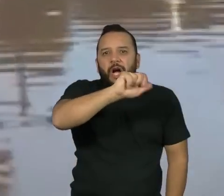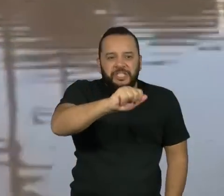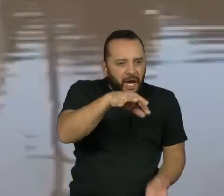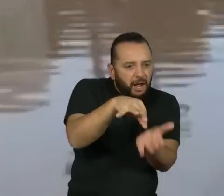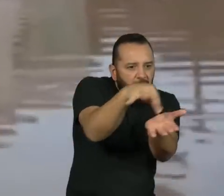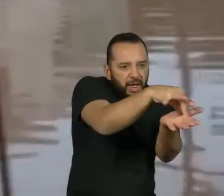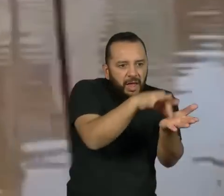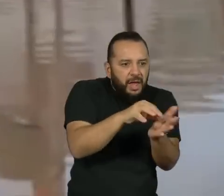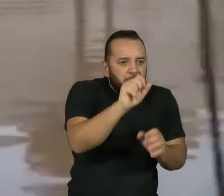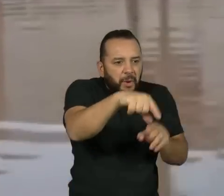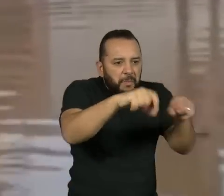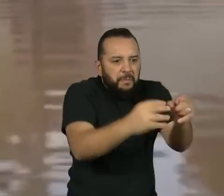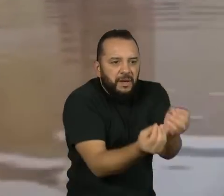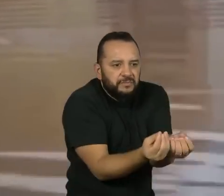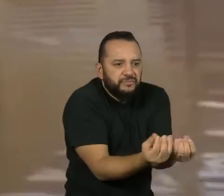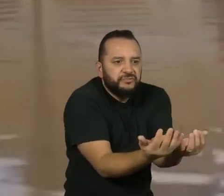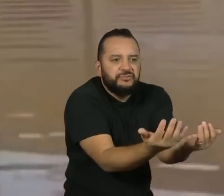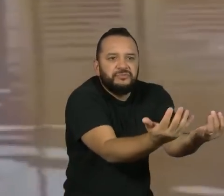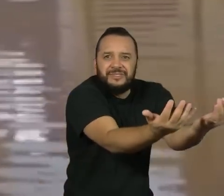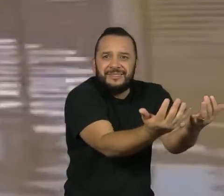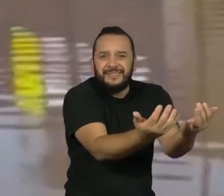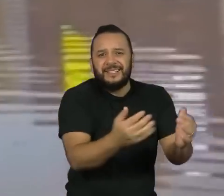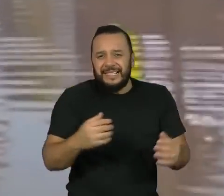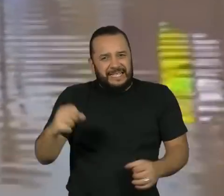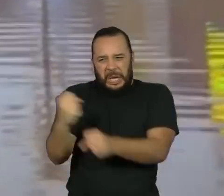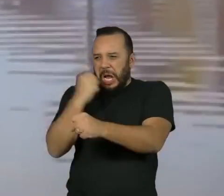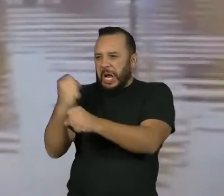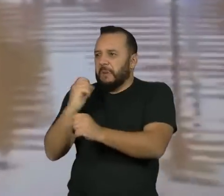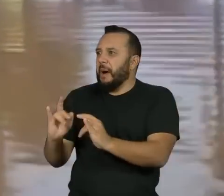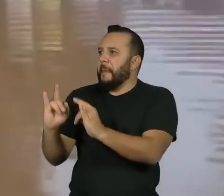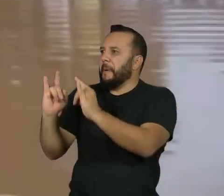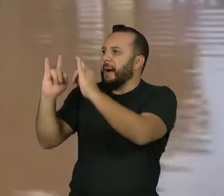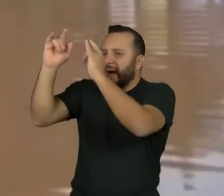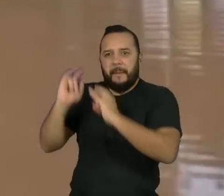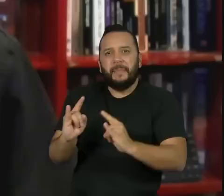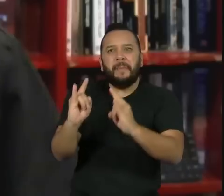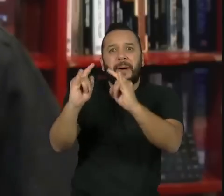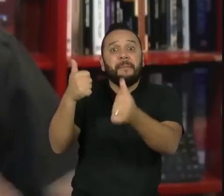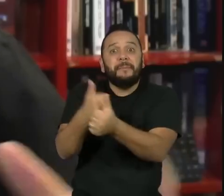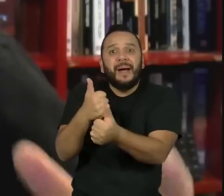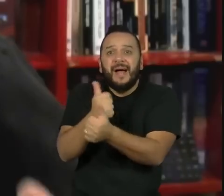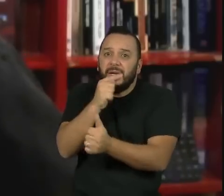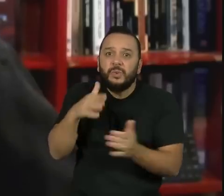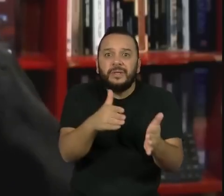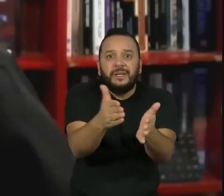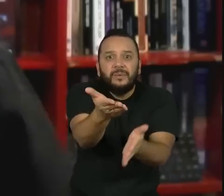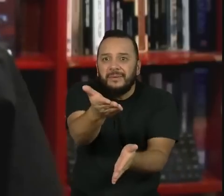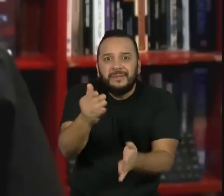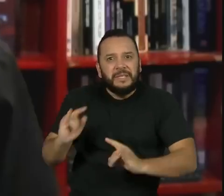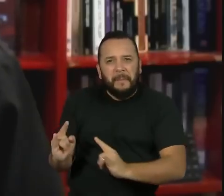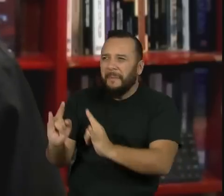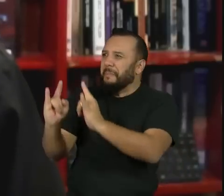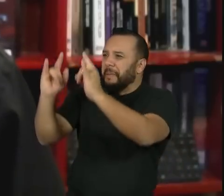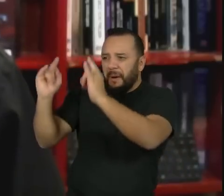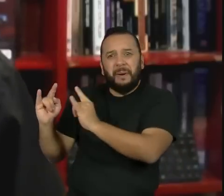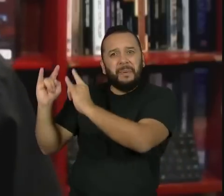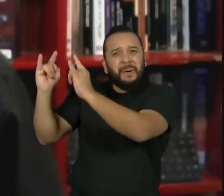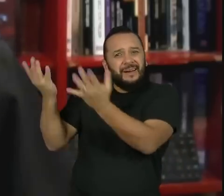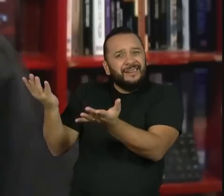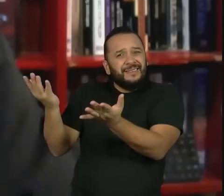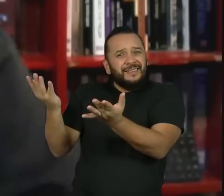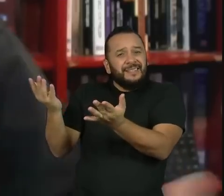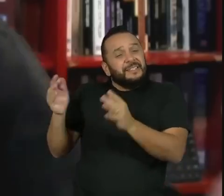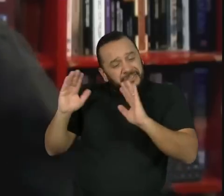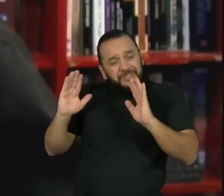anos cresceram, se expandiram muito nas zonas ribeirinhas, que são importantes para o amortecimento da